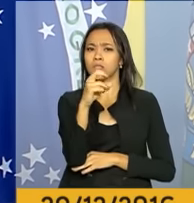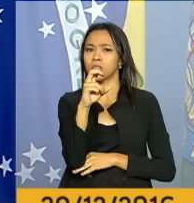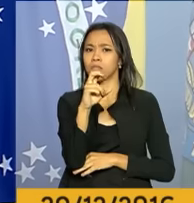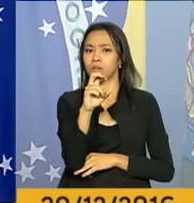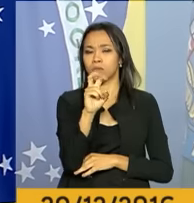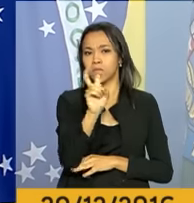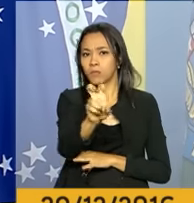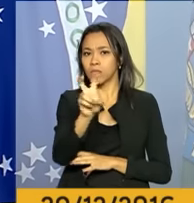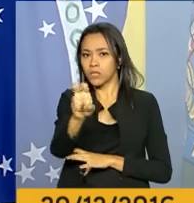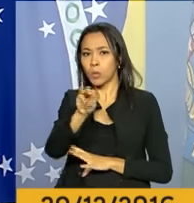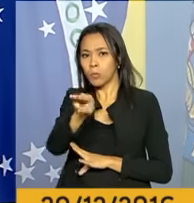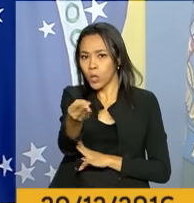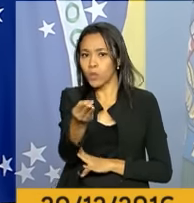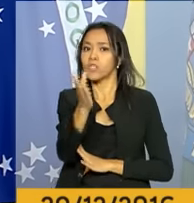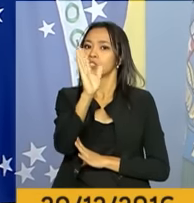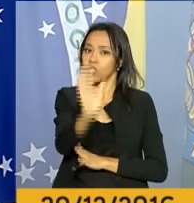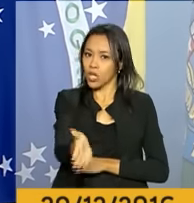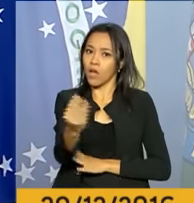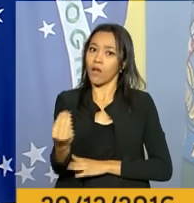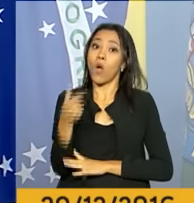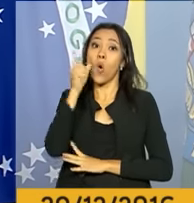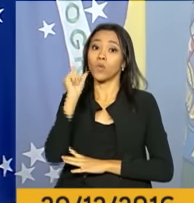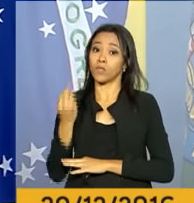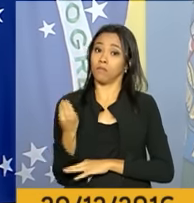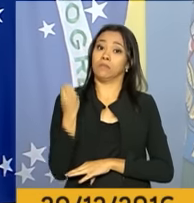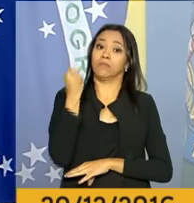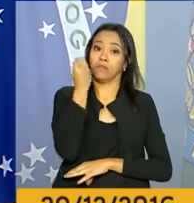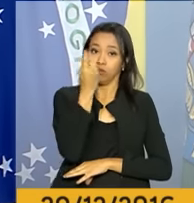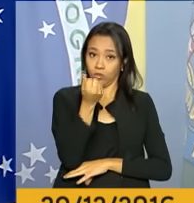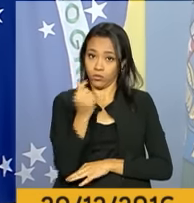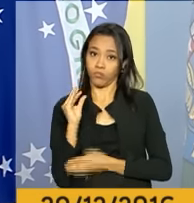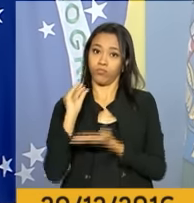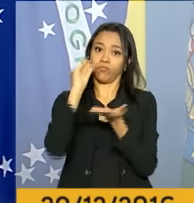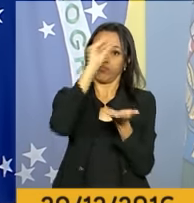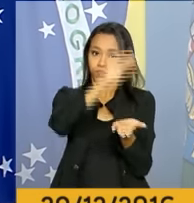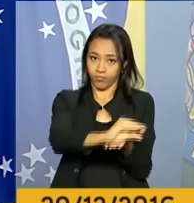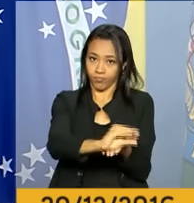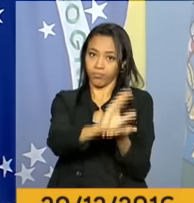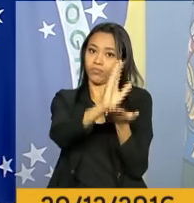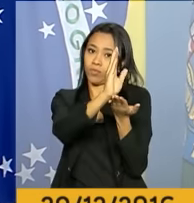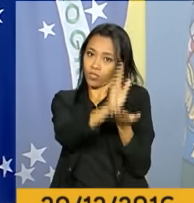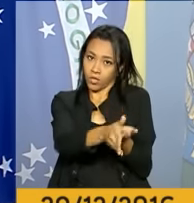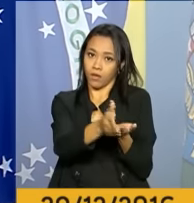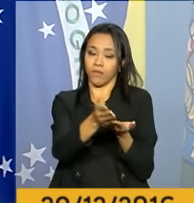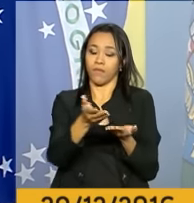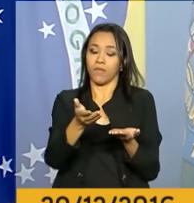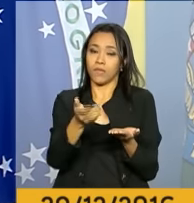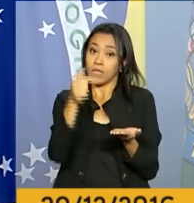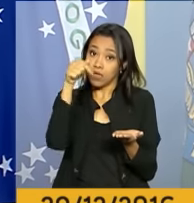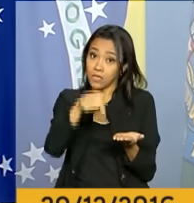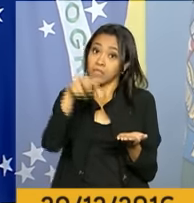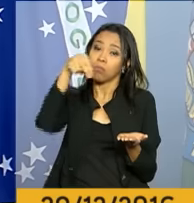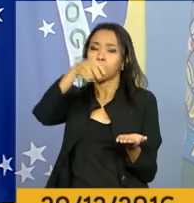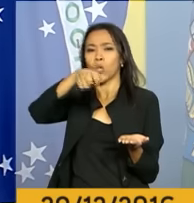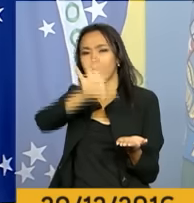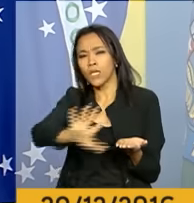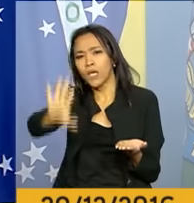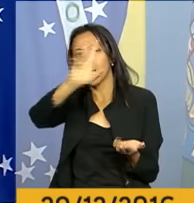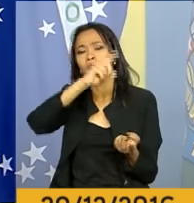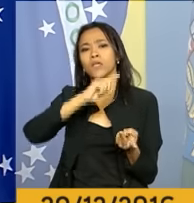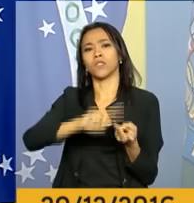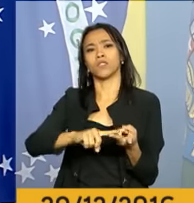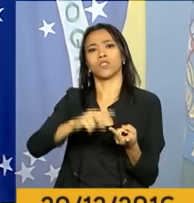milhões já foram entregues no dia de ontem ou antes de ontem isto vale para o Nordeste vale para o